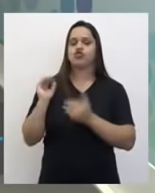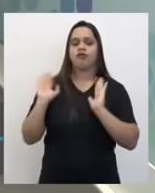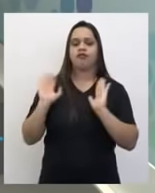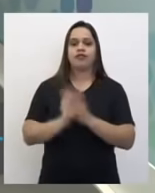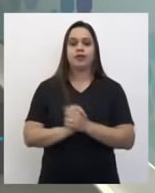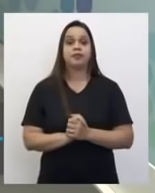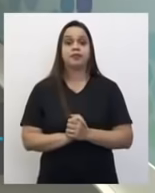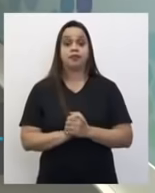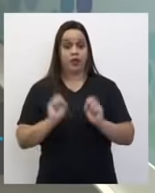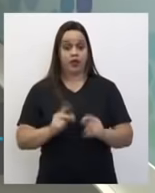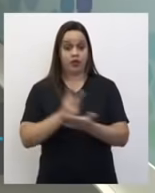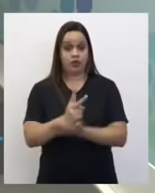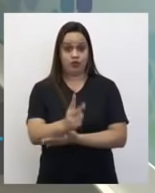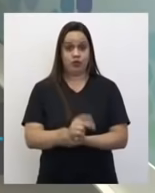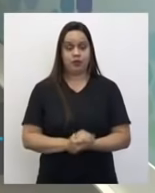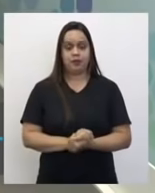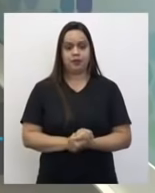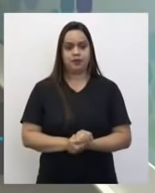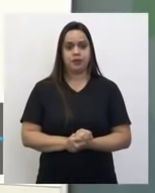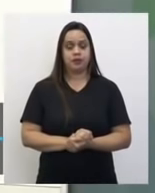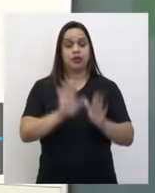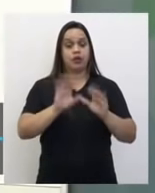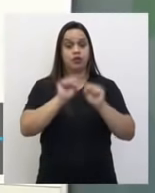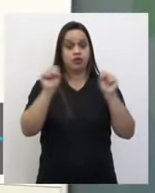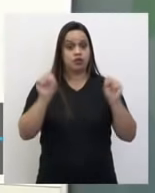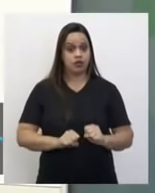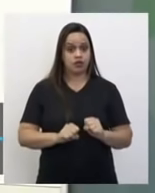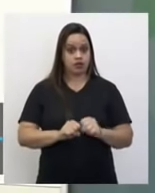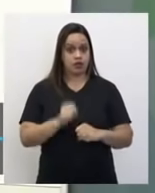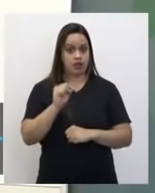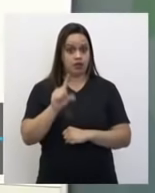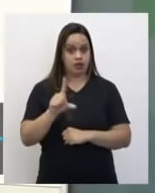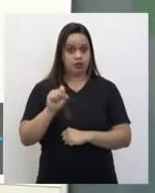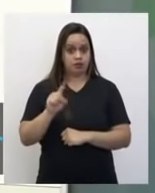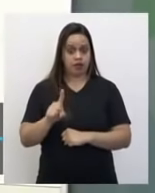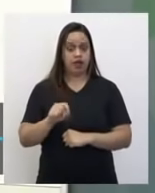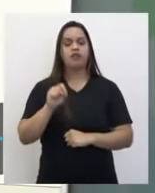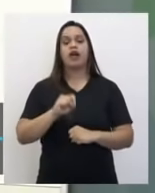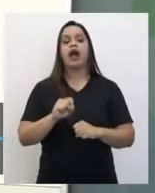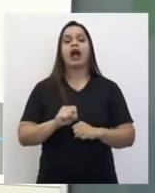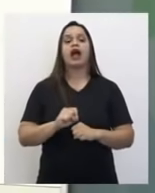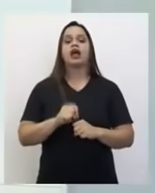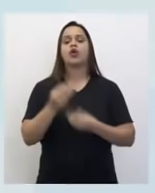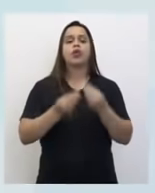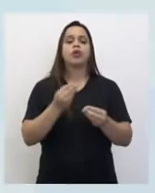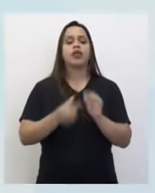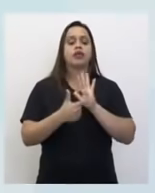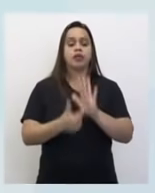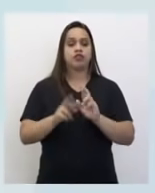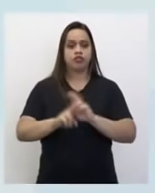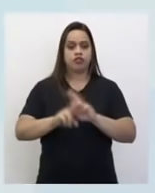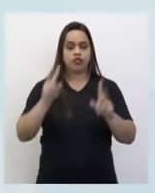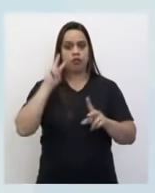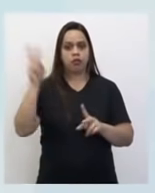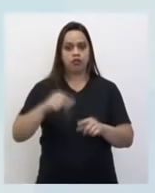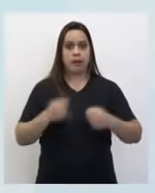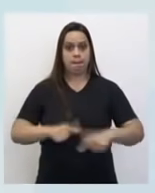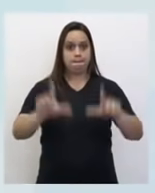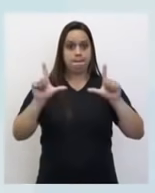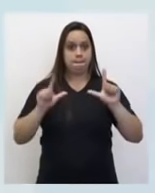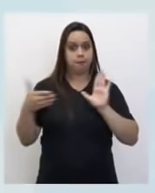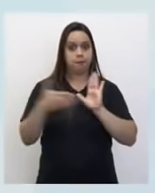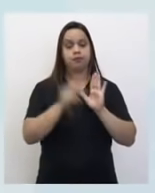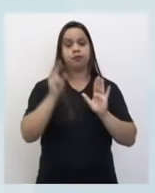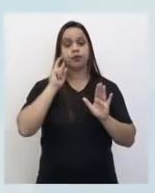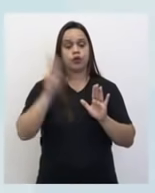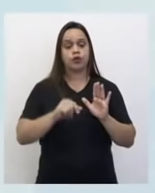Ó, o sistema binário ele vai funcionar de uma maneira diferenciada. Vai aparecer aí para vocês na na tela, tá?